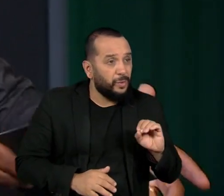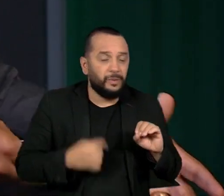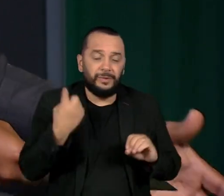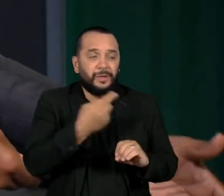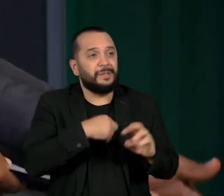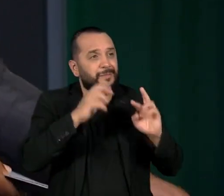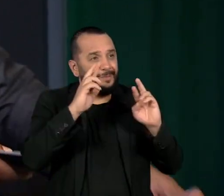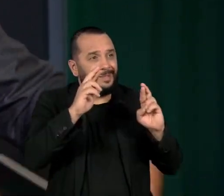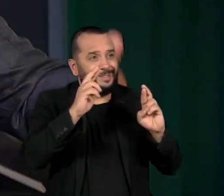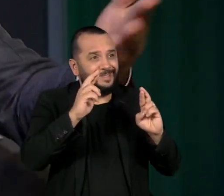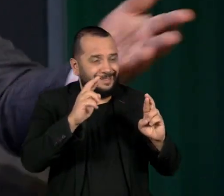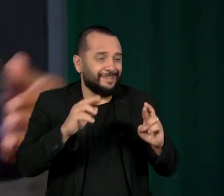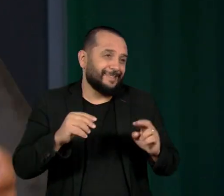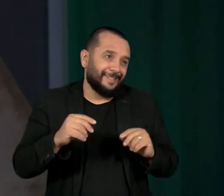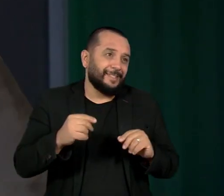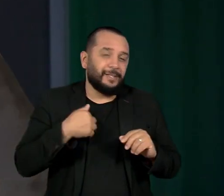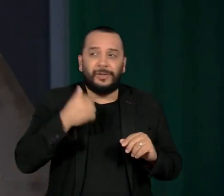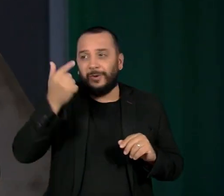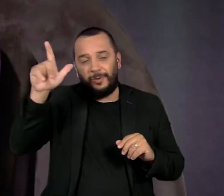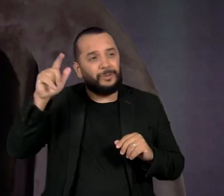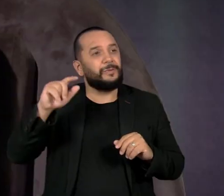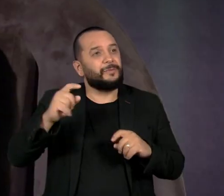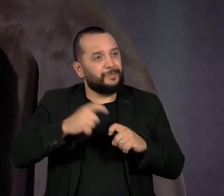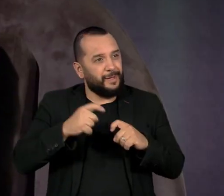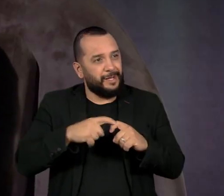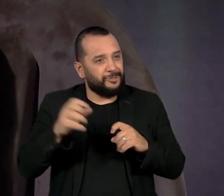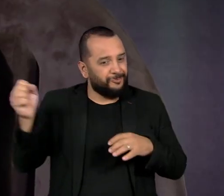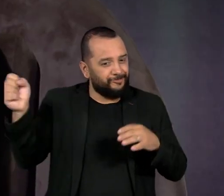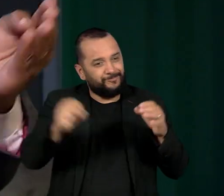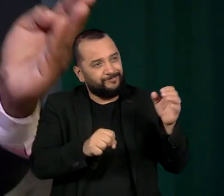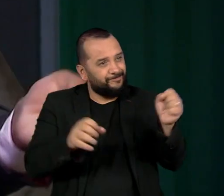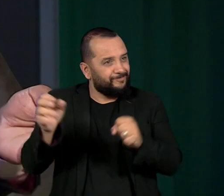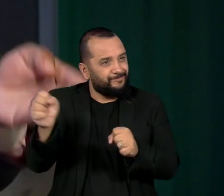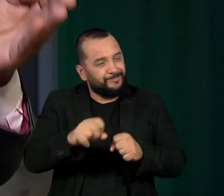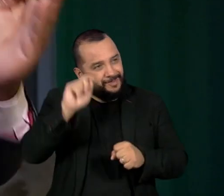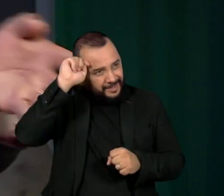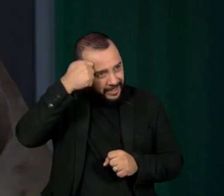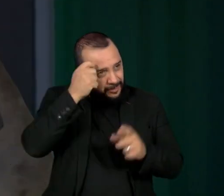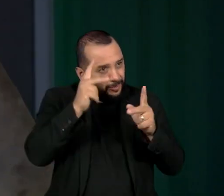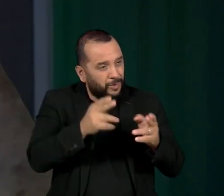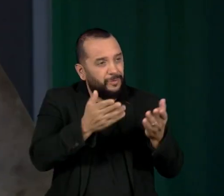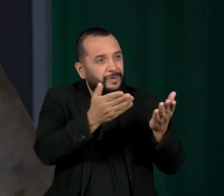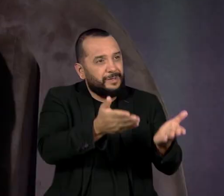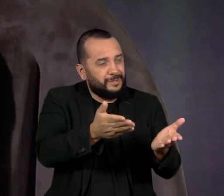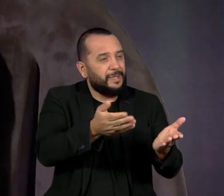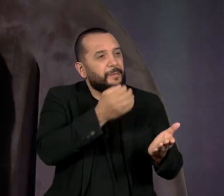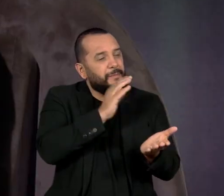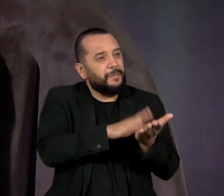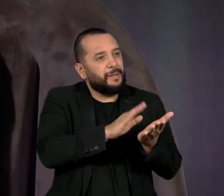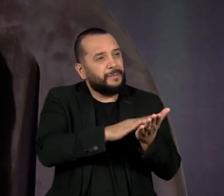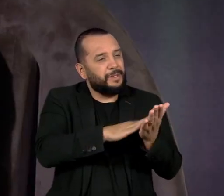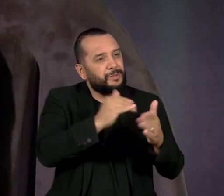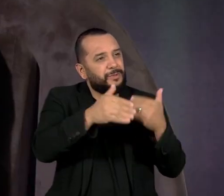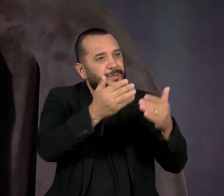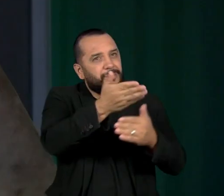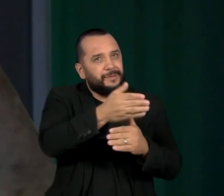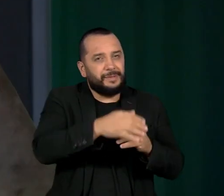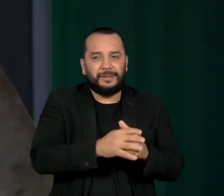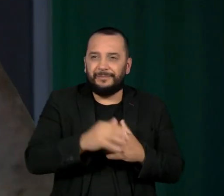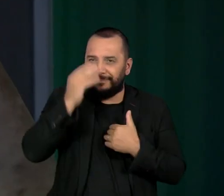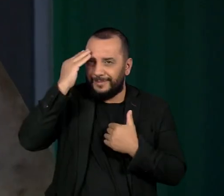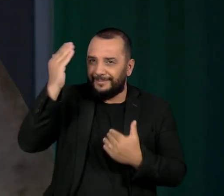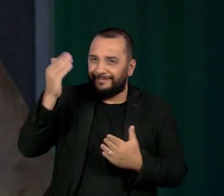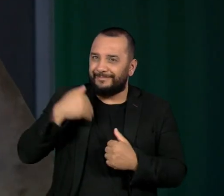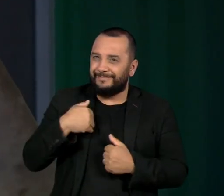os demais Caios Portelas sejam bem-sucedidos como o senhor. Parabéns e muito mais sucesso na sua carreira. Muito obrigado. Acho